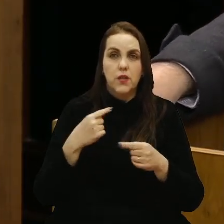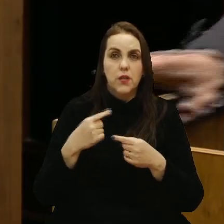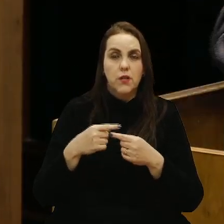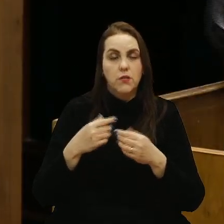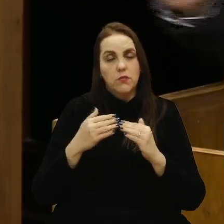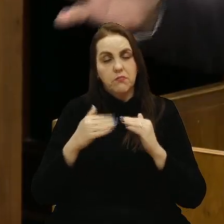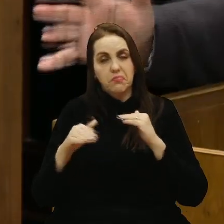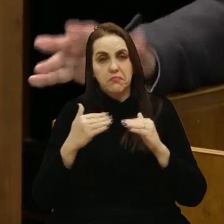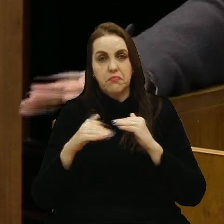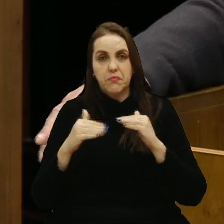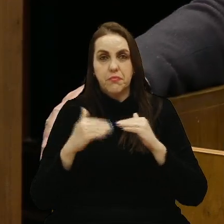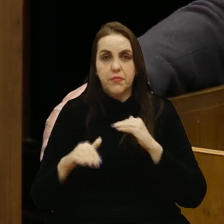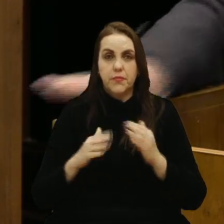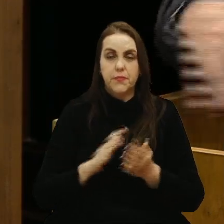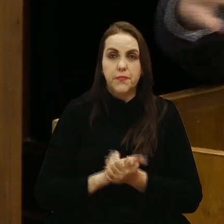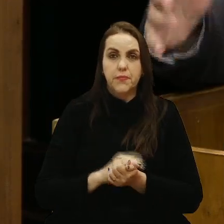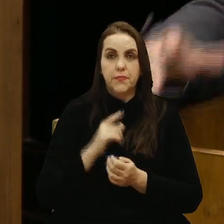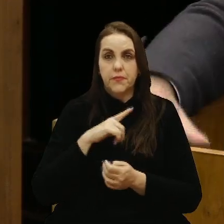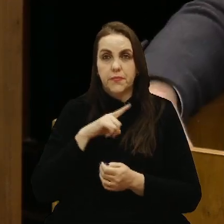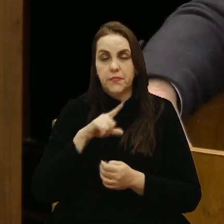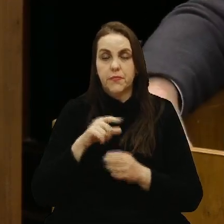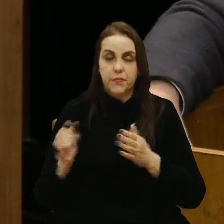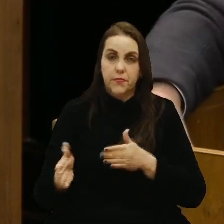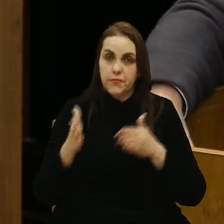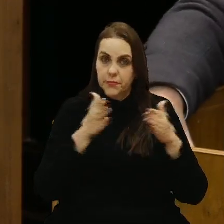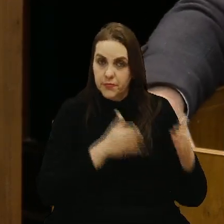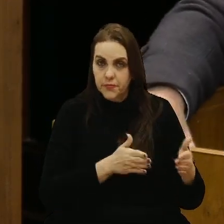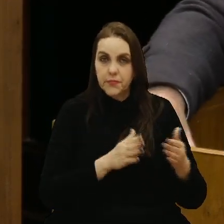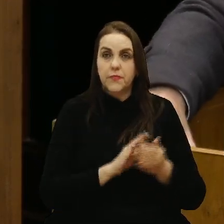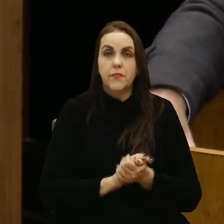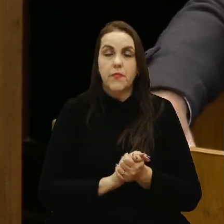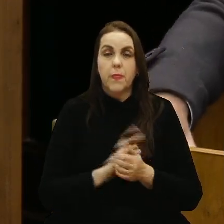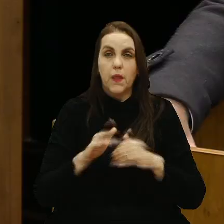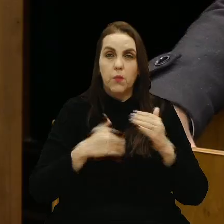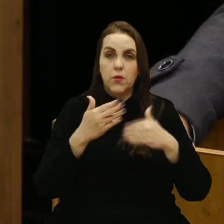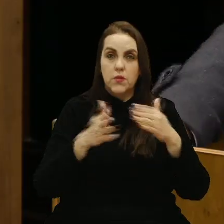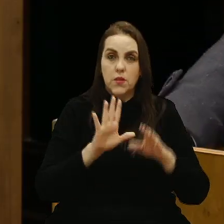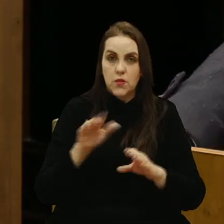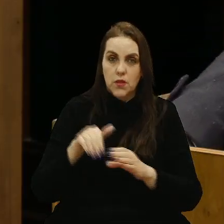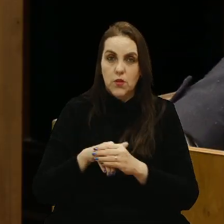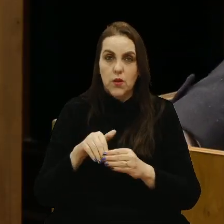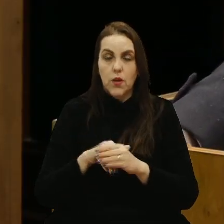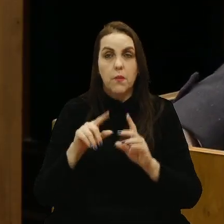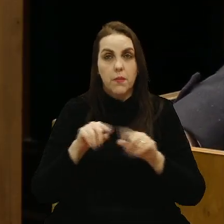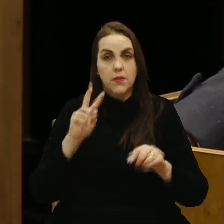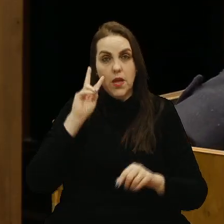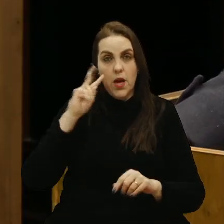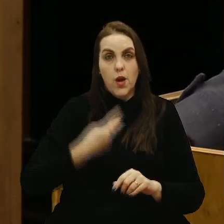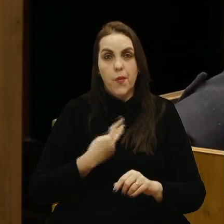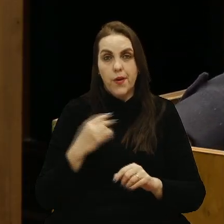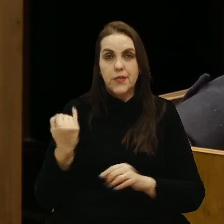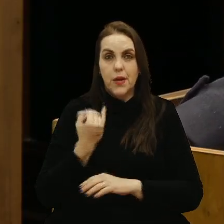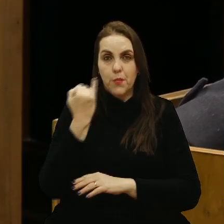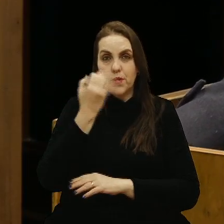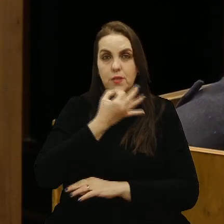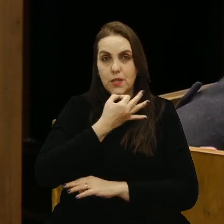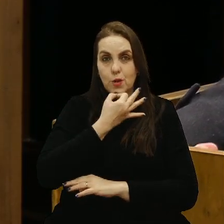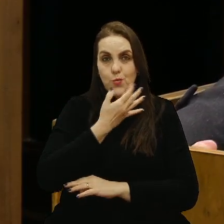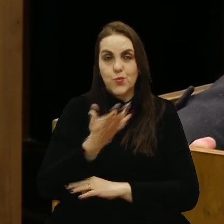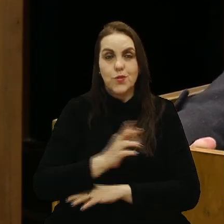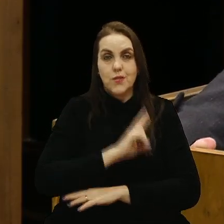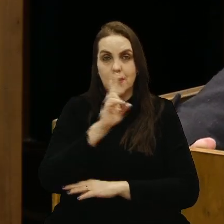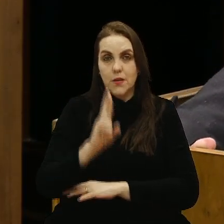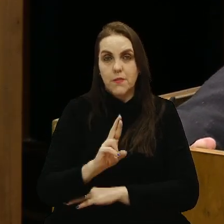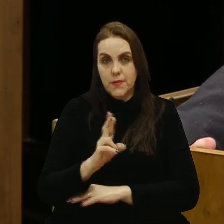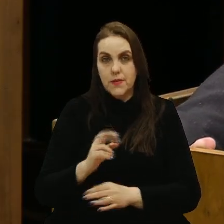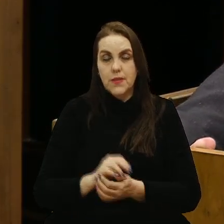de estarmos em lados opostos no processo eleitoral, mas reconhecem a importância de Caxias estar